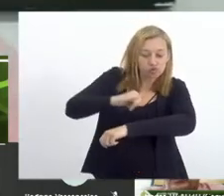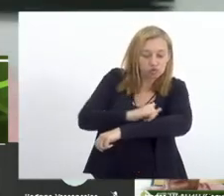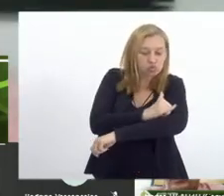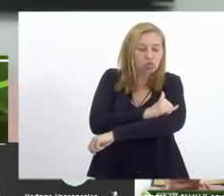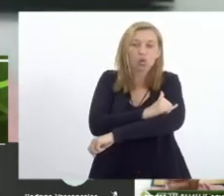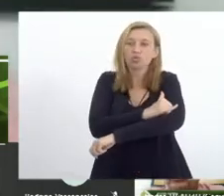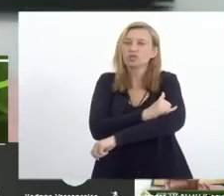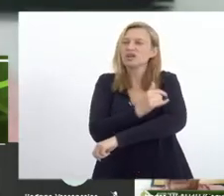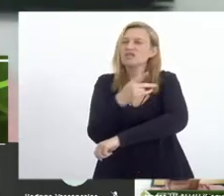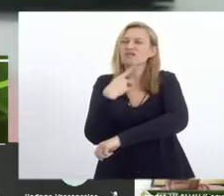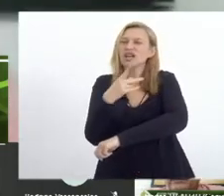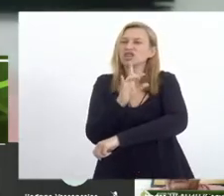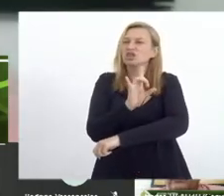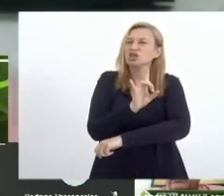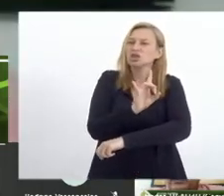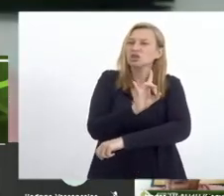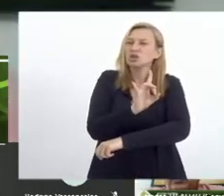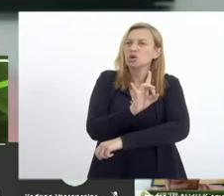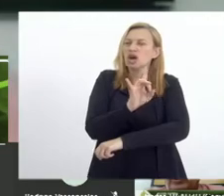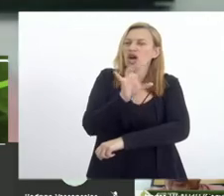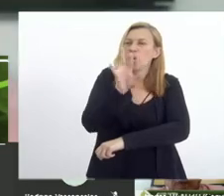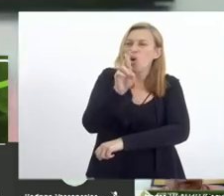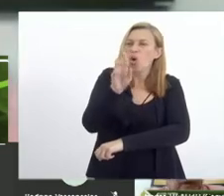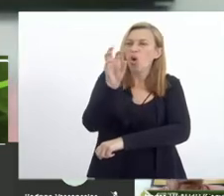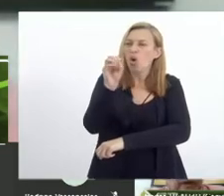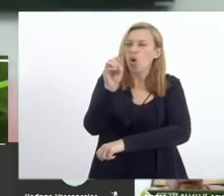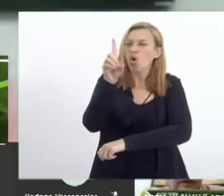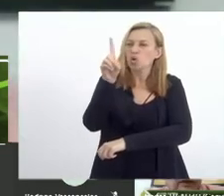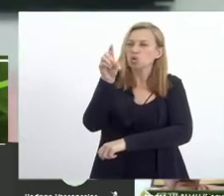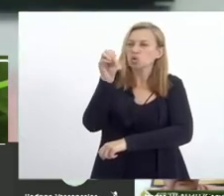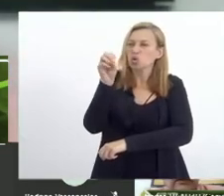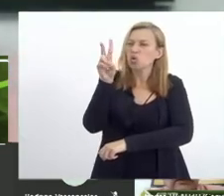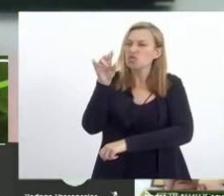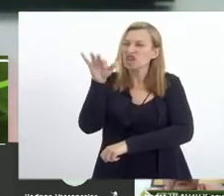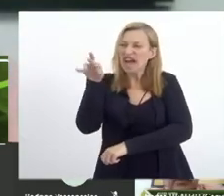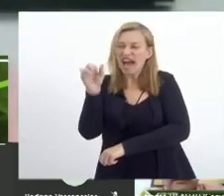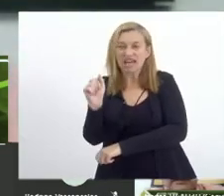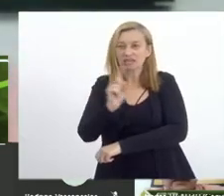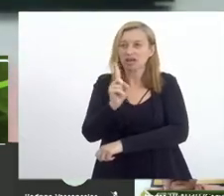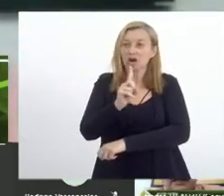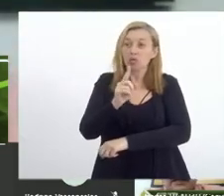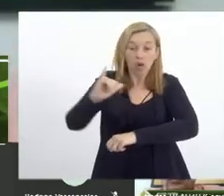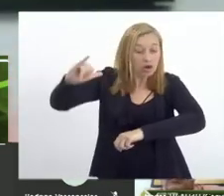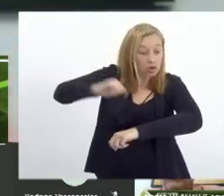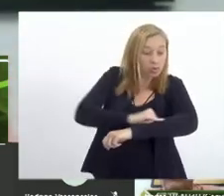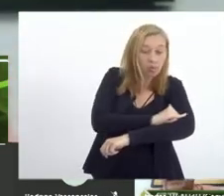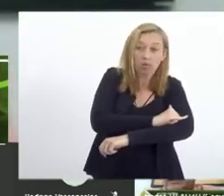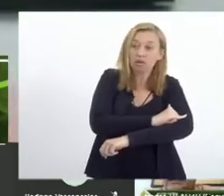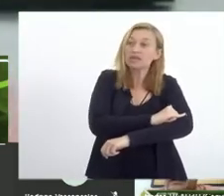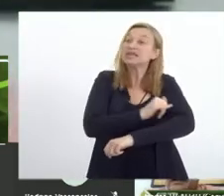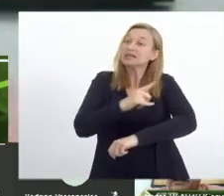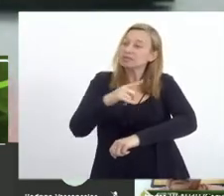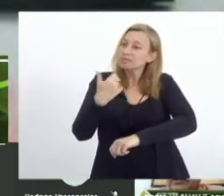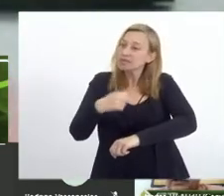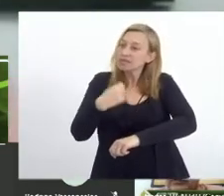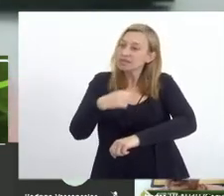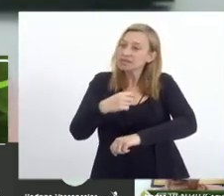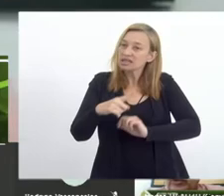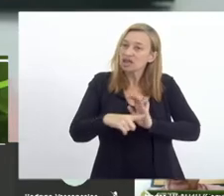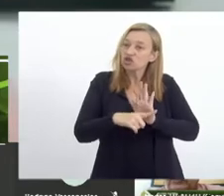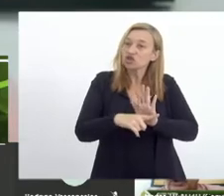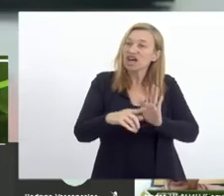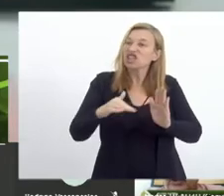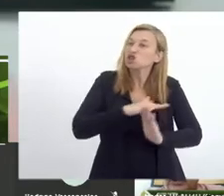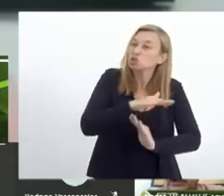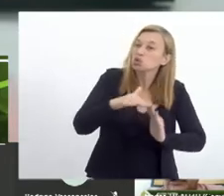está falando em rodoviária, né? Então, um aeroporto ele tem que atender uma cidade ou várias cidades, né, no